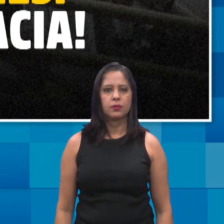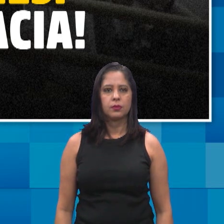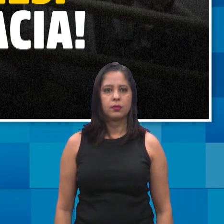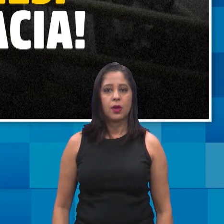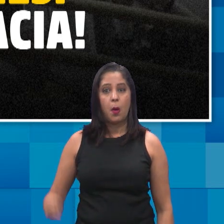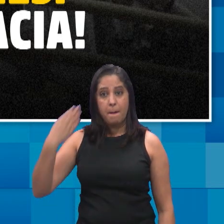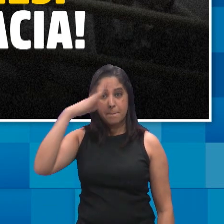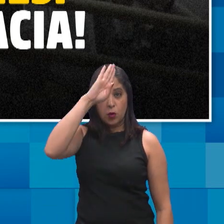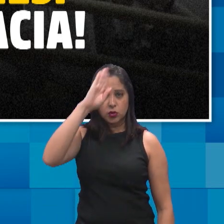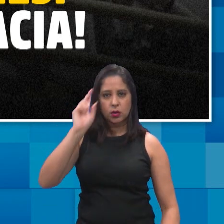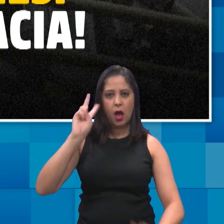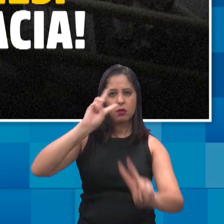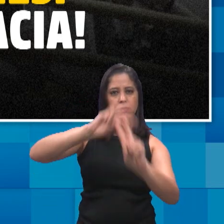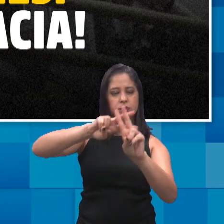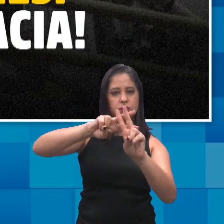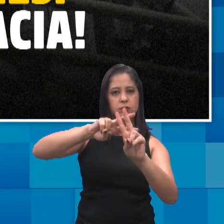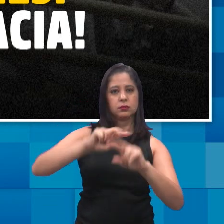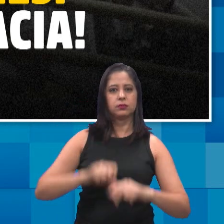Bolsonaro na cadeia.